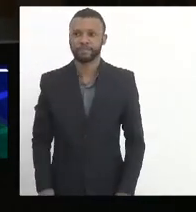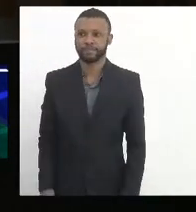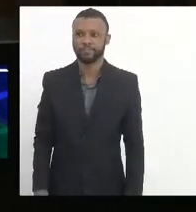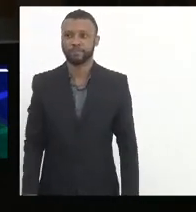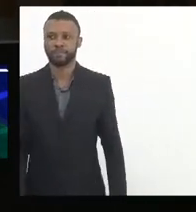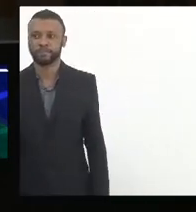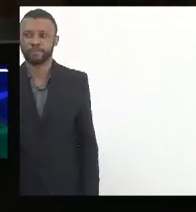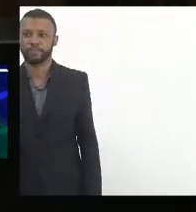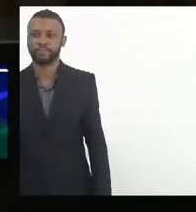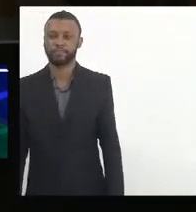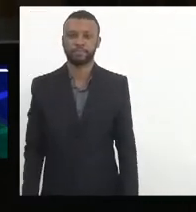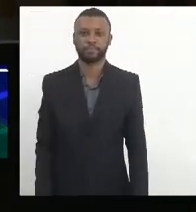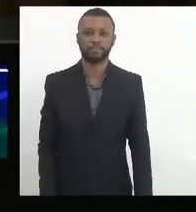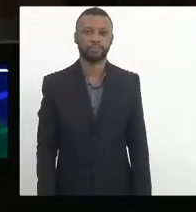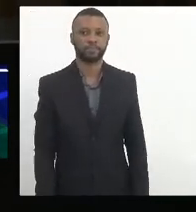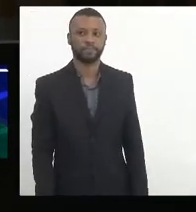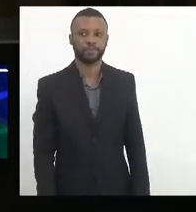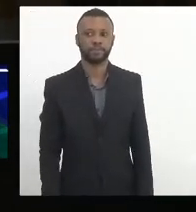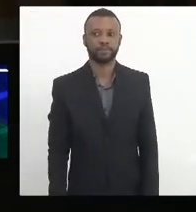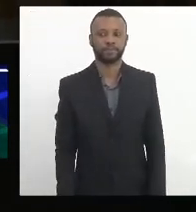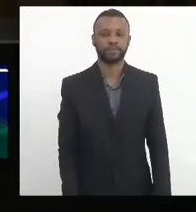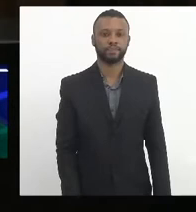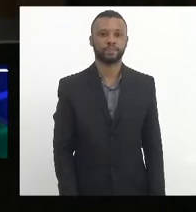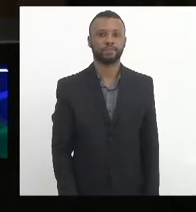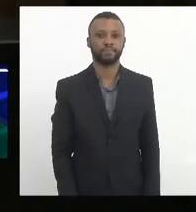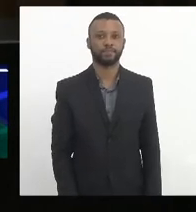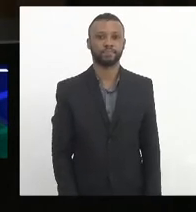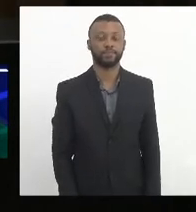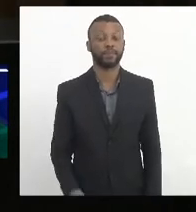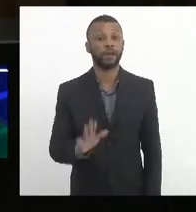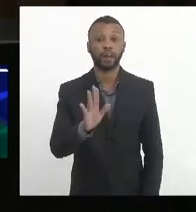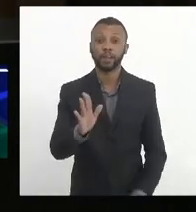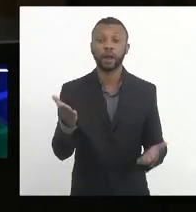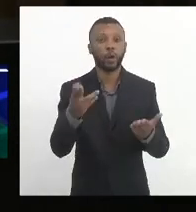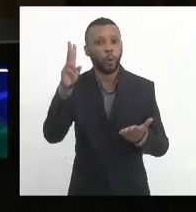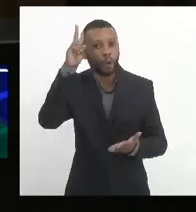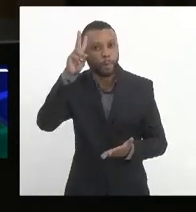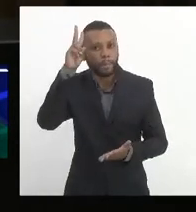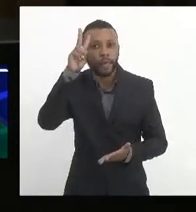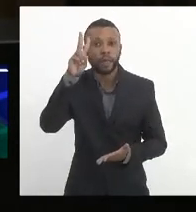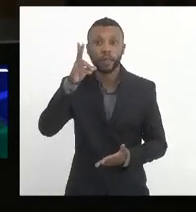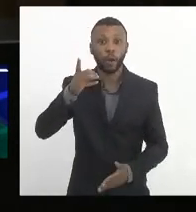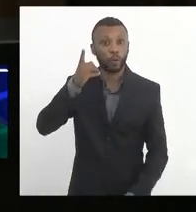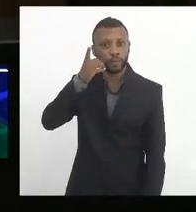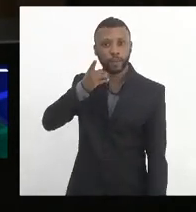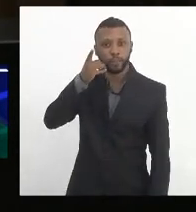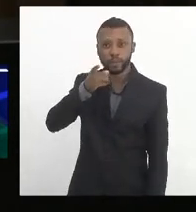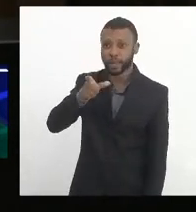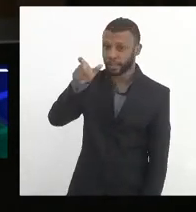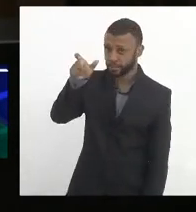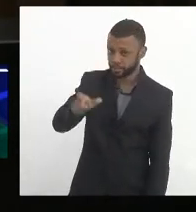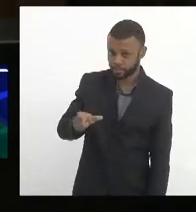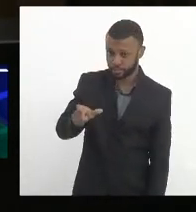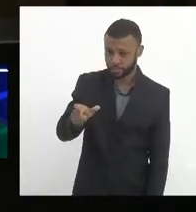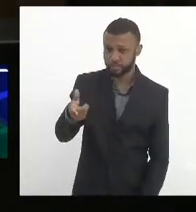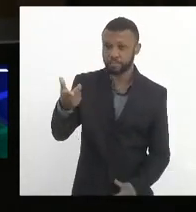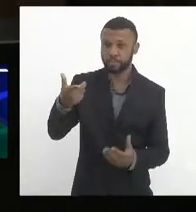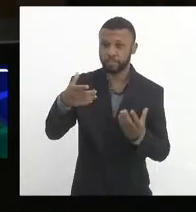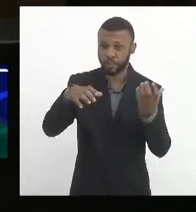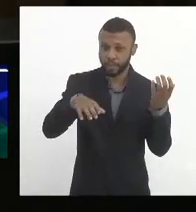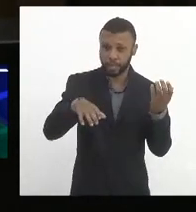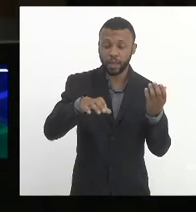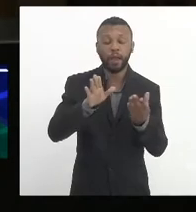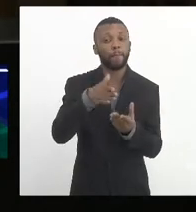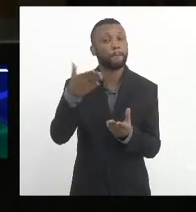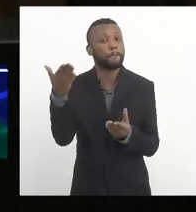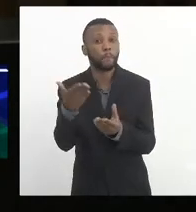e aliás eu me lembrei agora e o deputado dessa casa e entrou com uma representação no